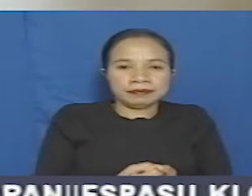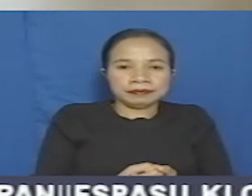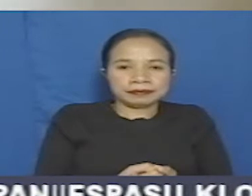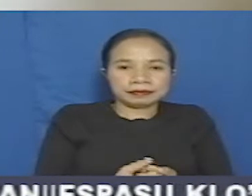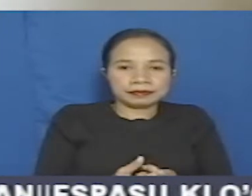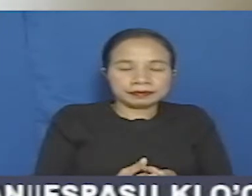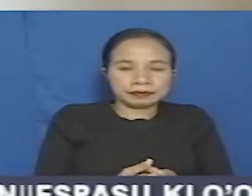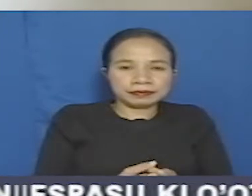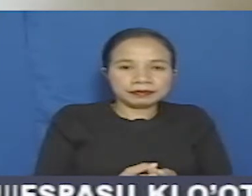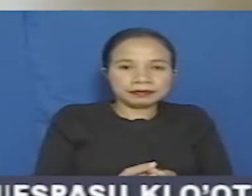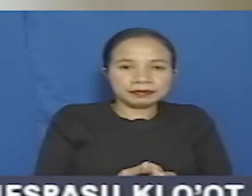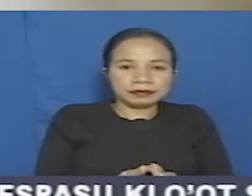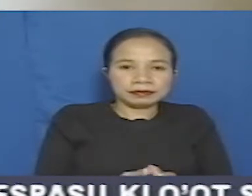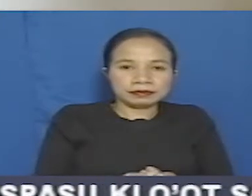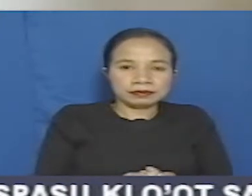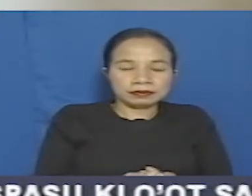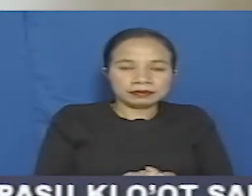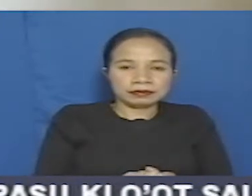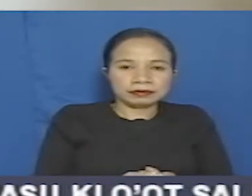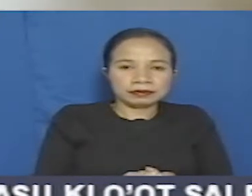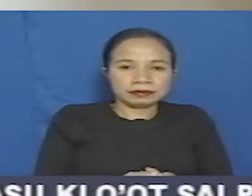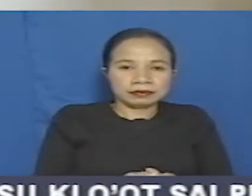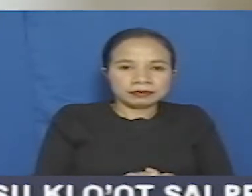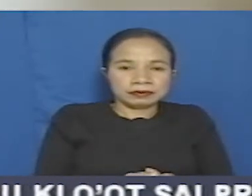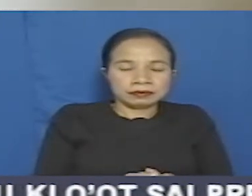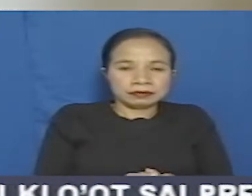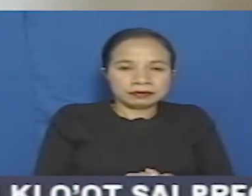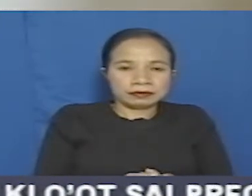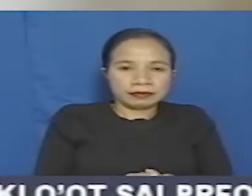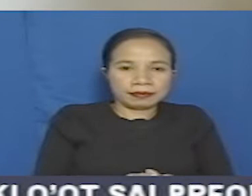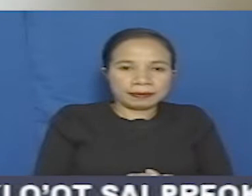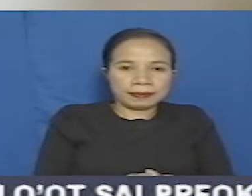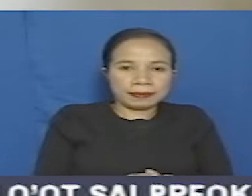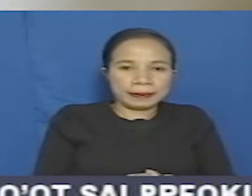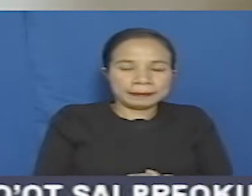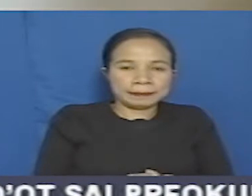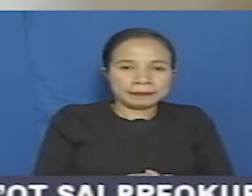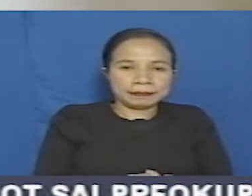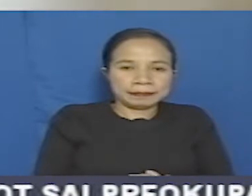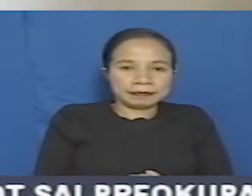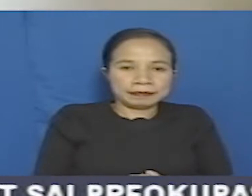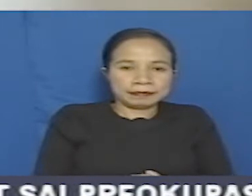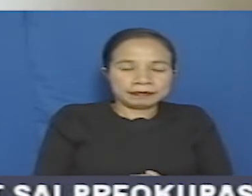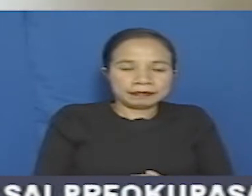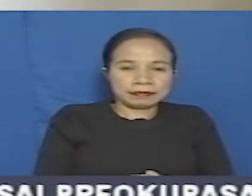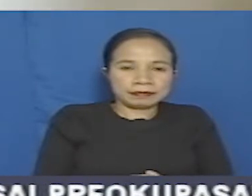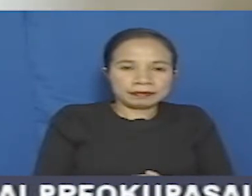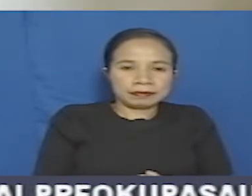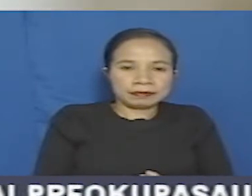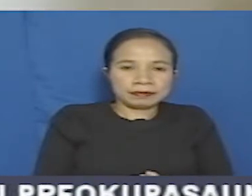sira rasik mak sira simak sai autor particularmente ba ya caso incesto sira nebema